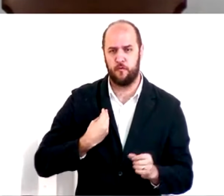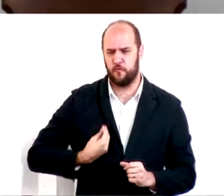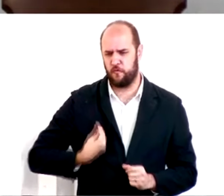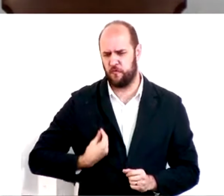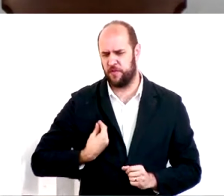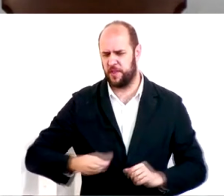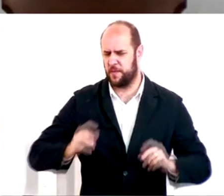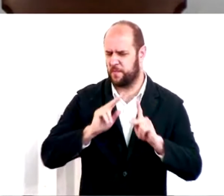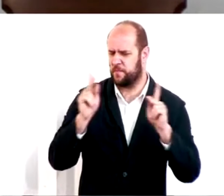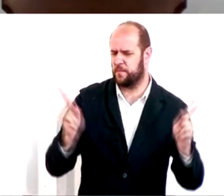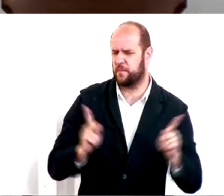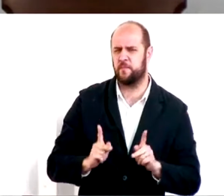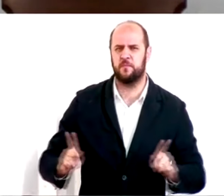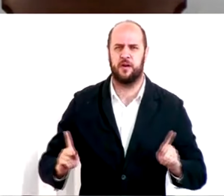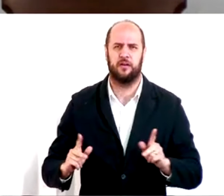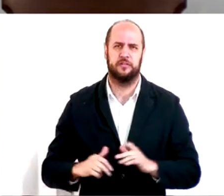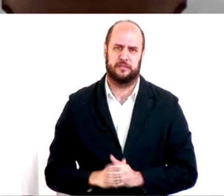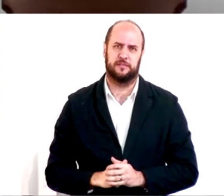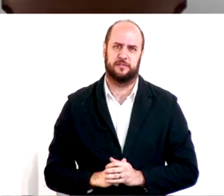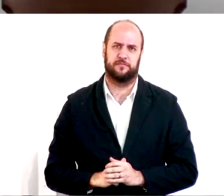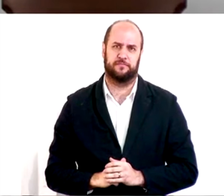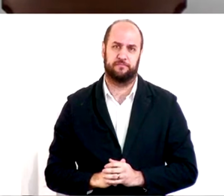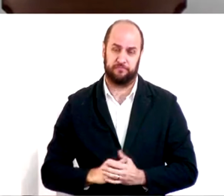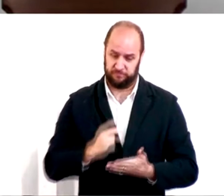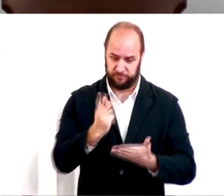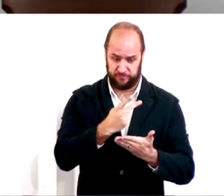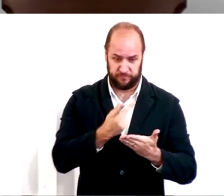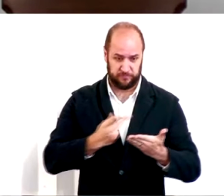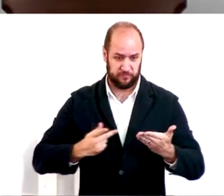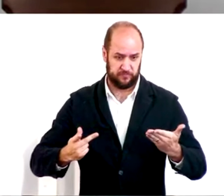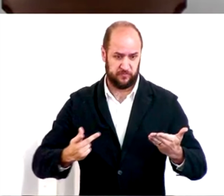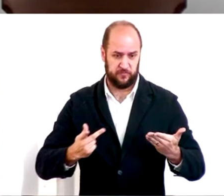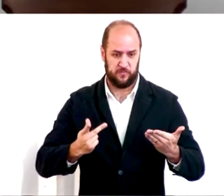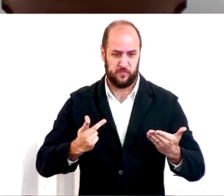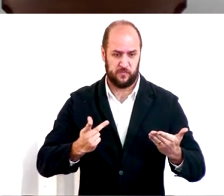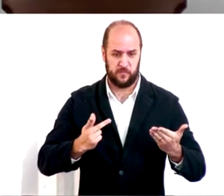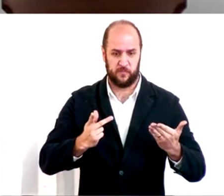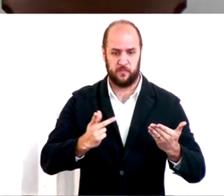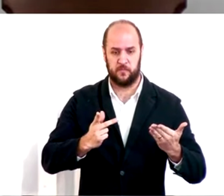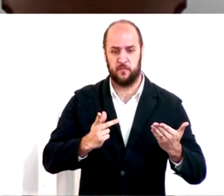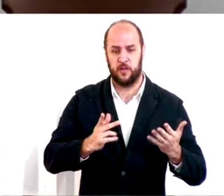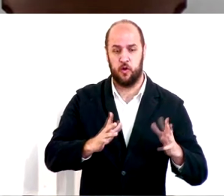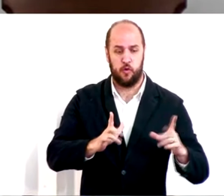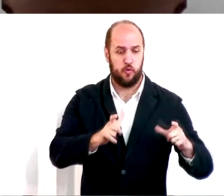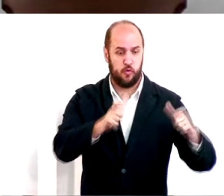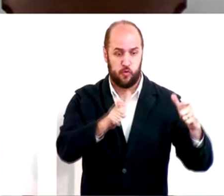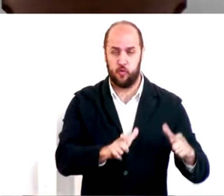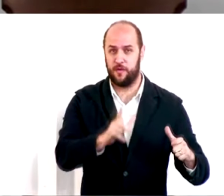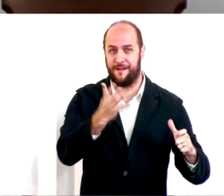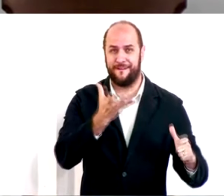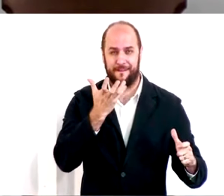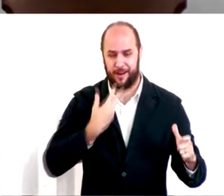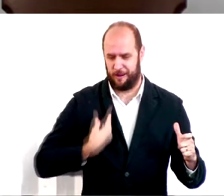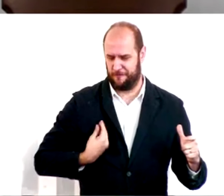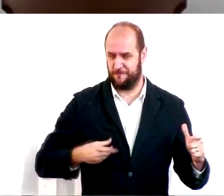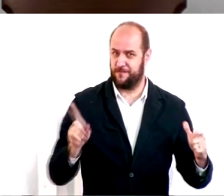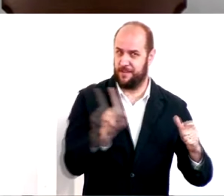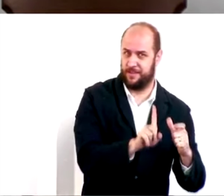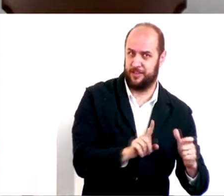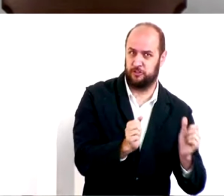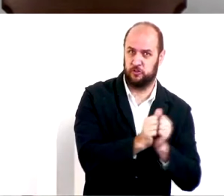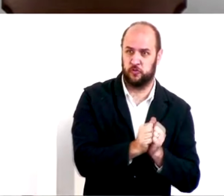de paz. Tentem desenhar, ilustrar aquele lugar que vocês querem viver a vida